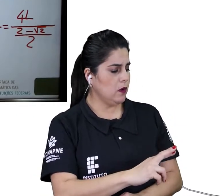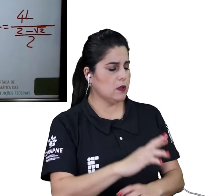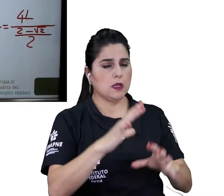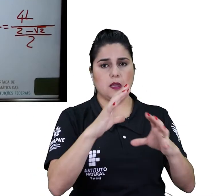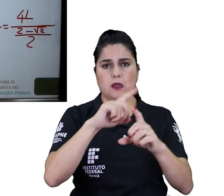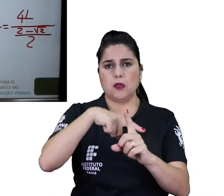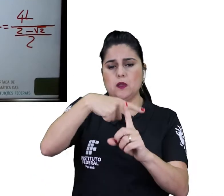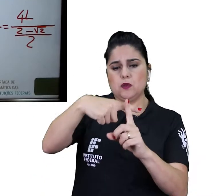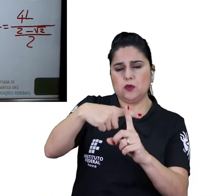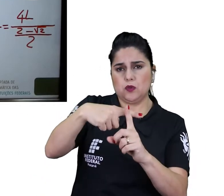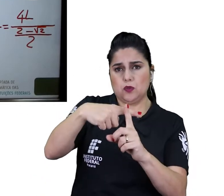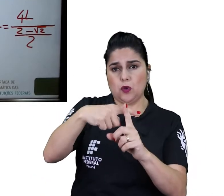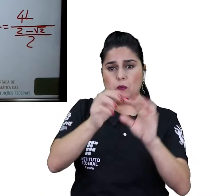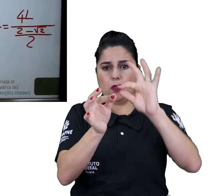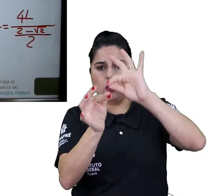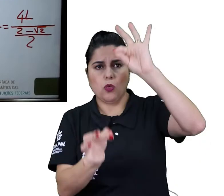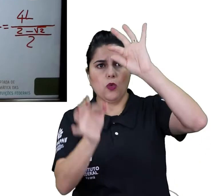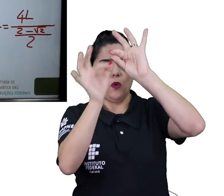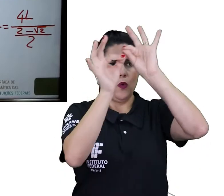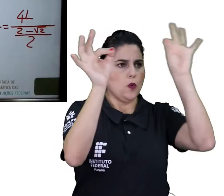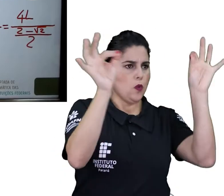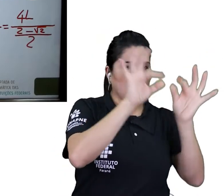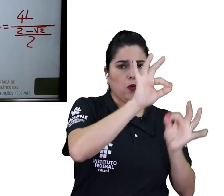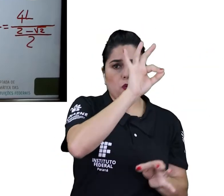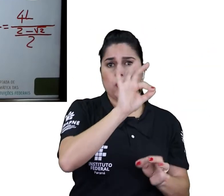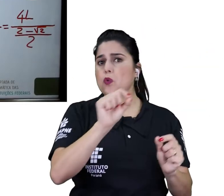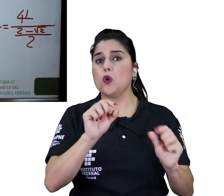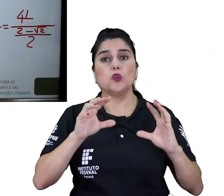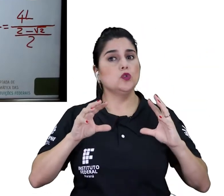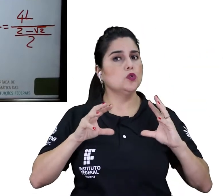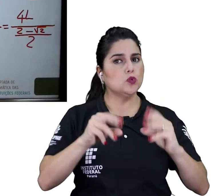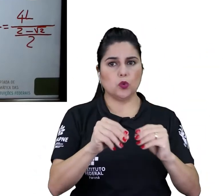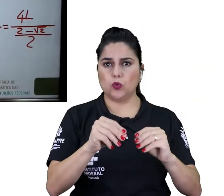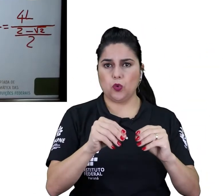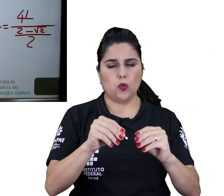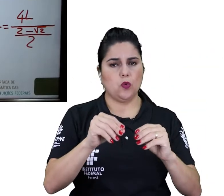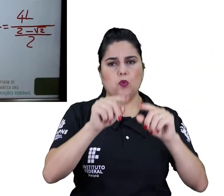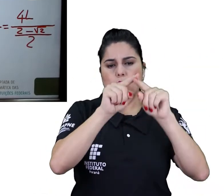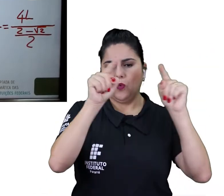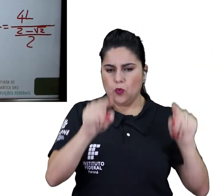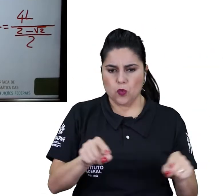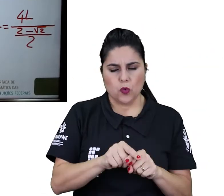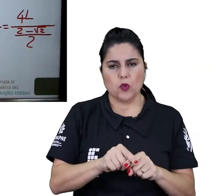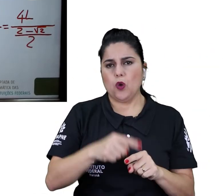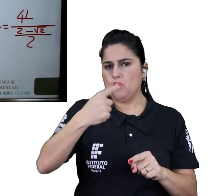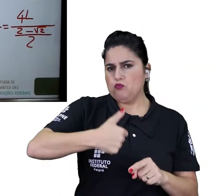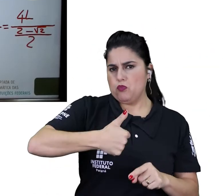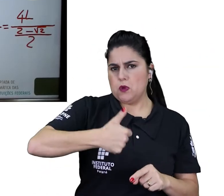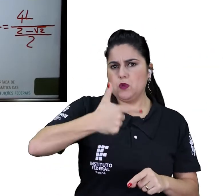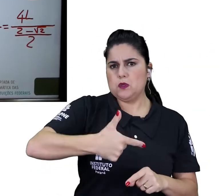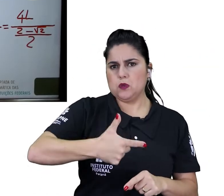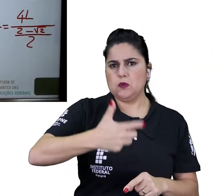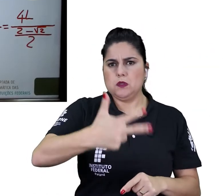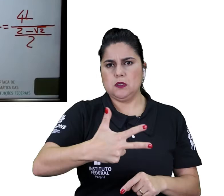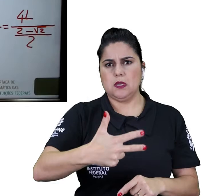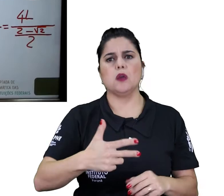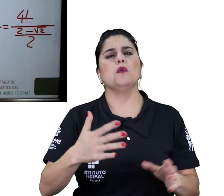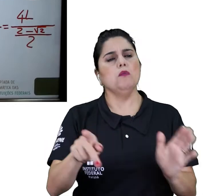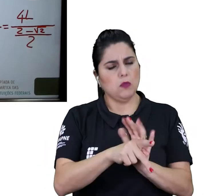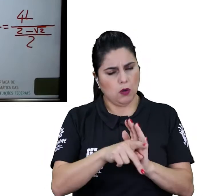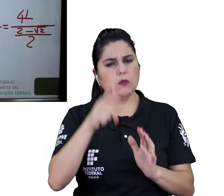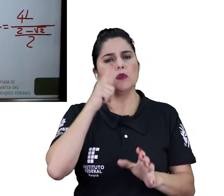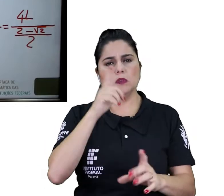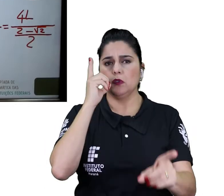a soma dos perímetros de todos os quadrados, inclusive aqueles que vão